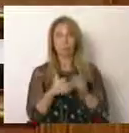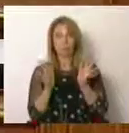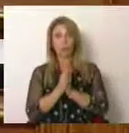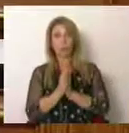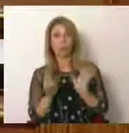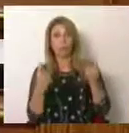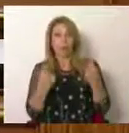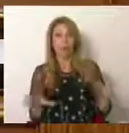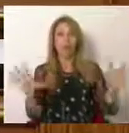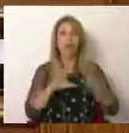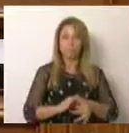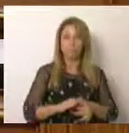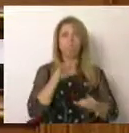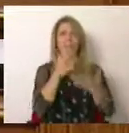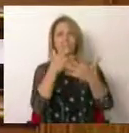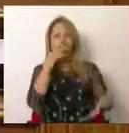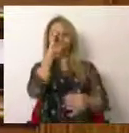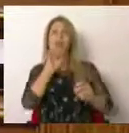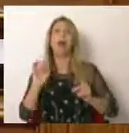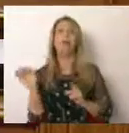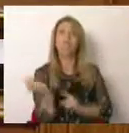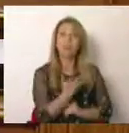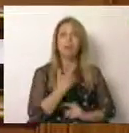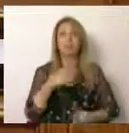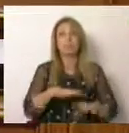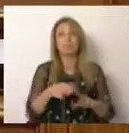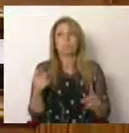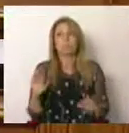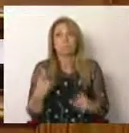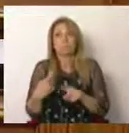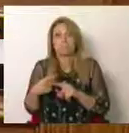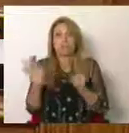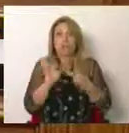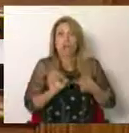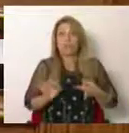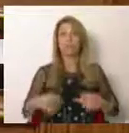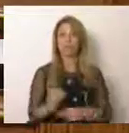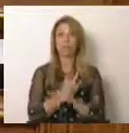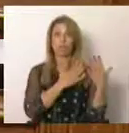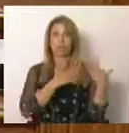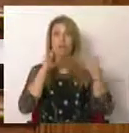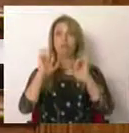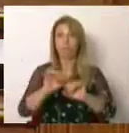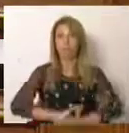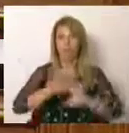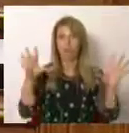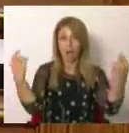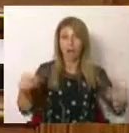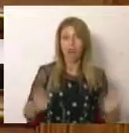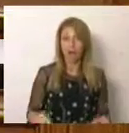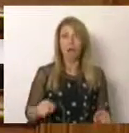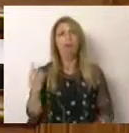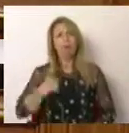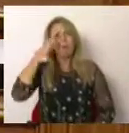reporta a impactos ambientais sobre determinados aspectos que estão claramente sobre a sua tutela, nós consideramos que é